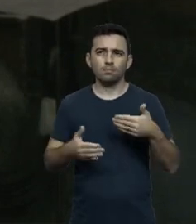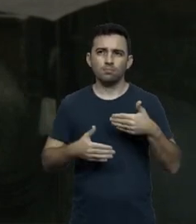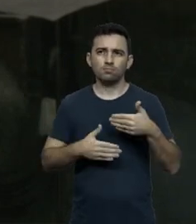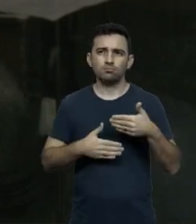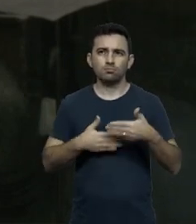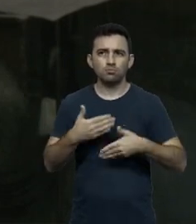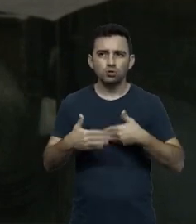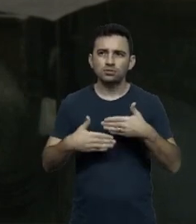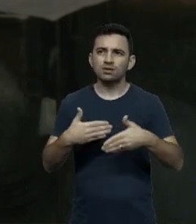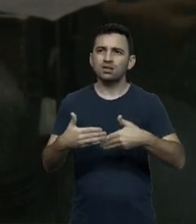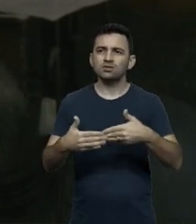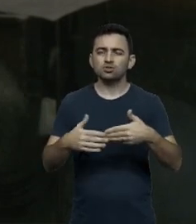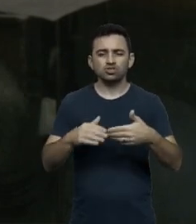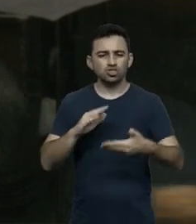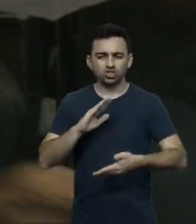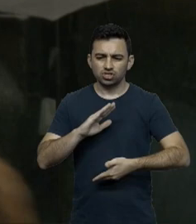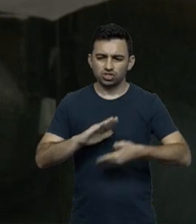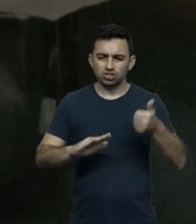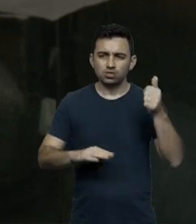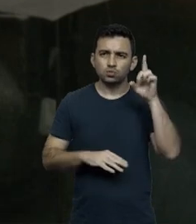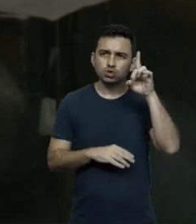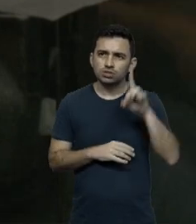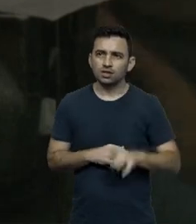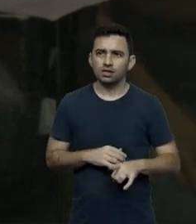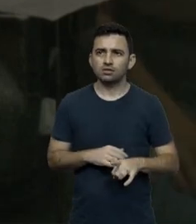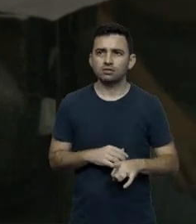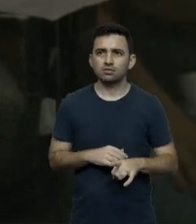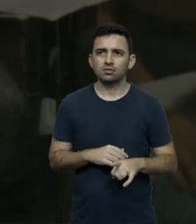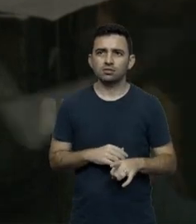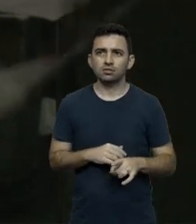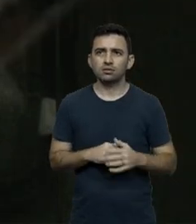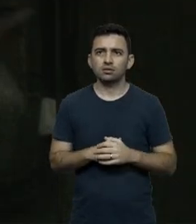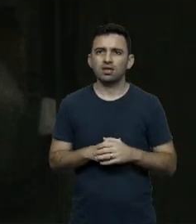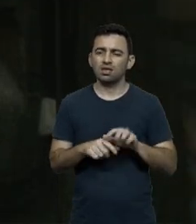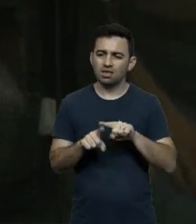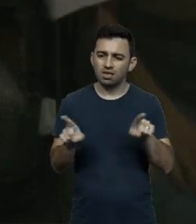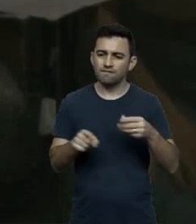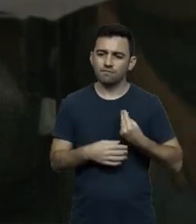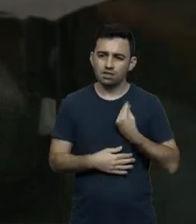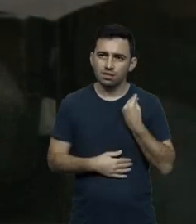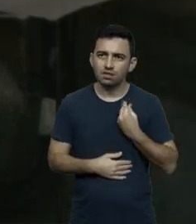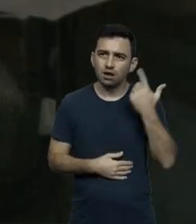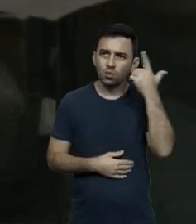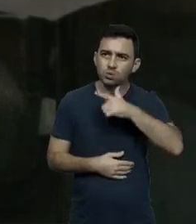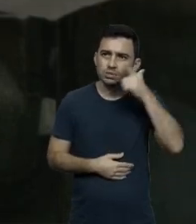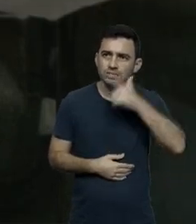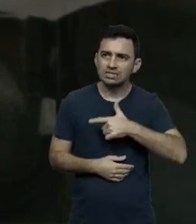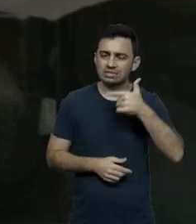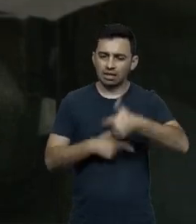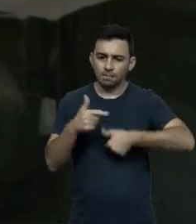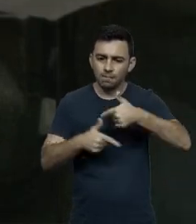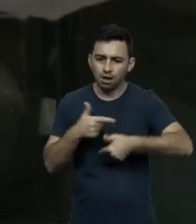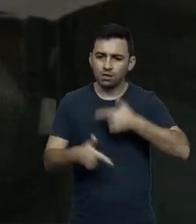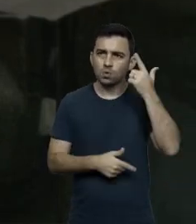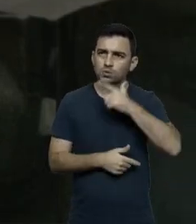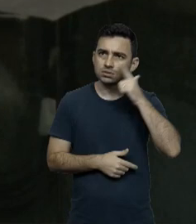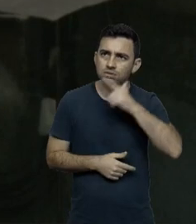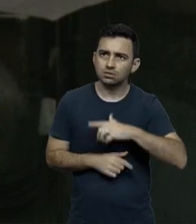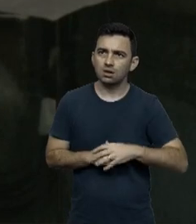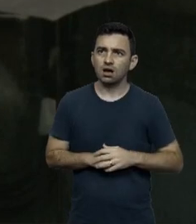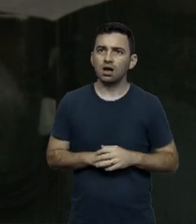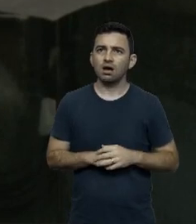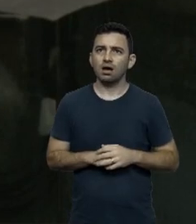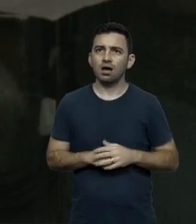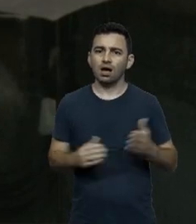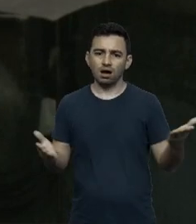tirado direito e a ser gente a ter vida e a ter trabalho é isso que está